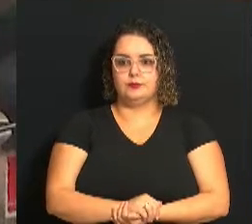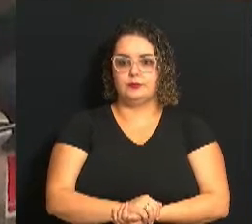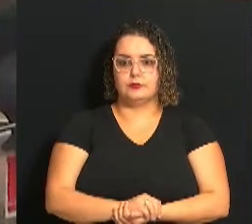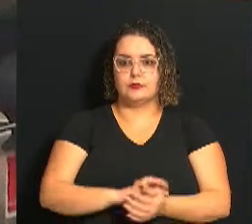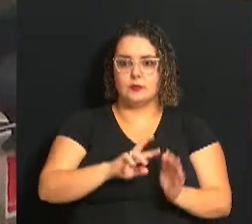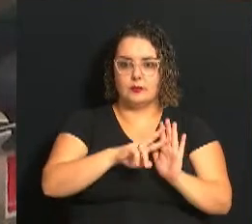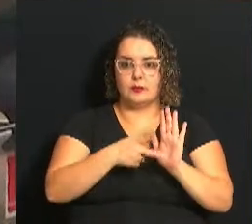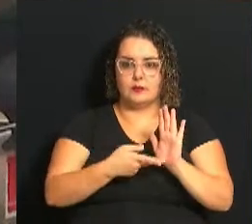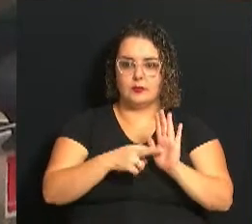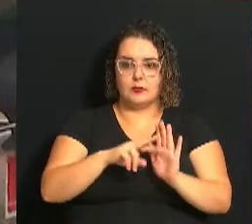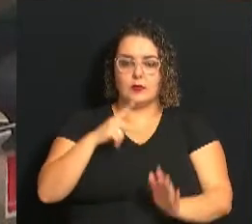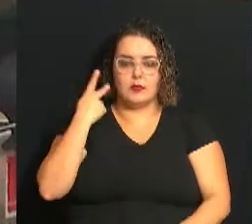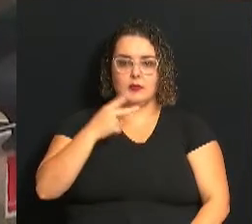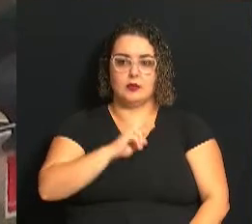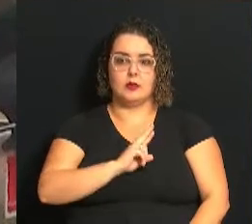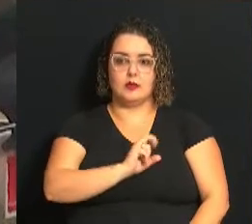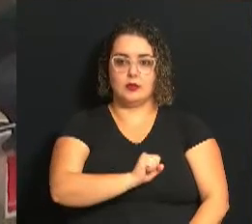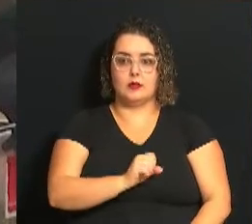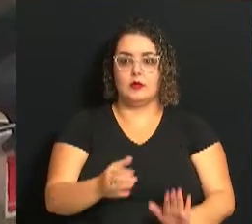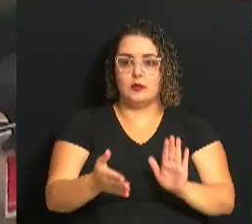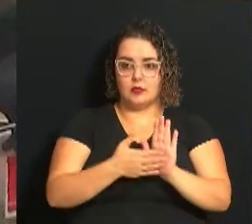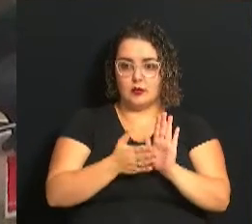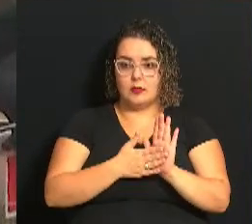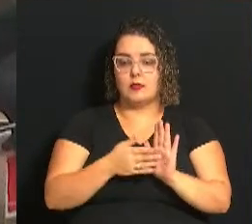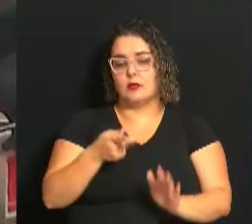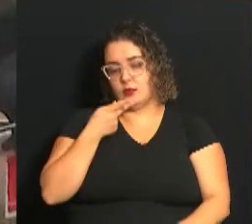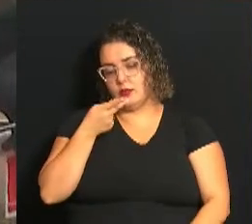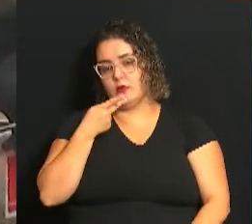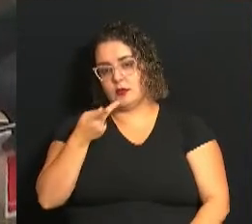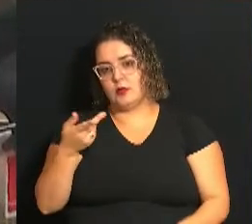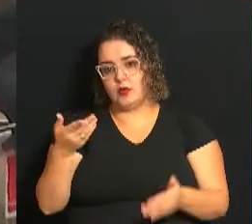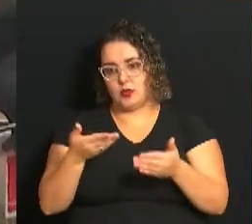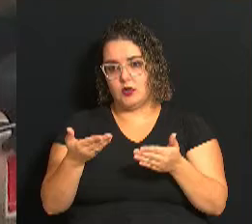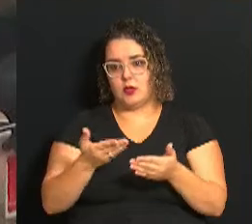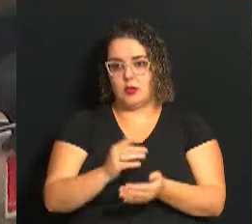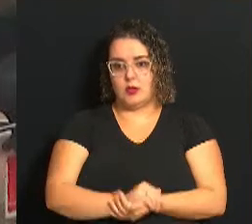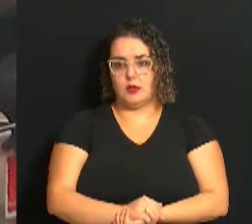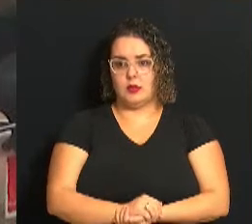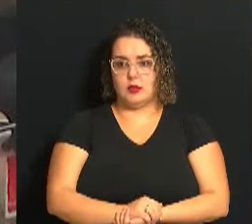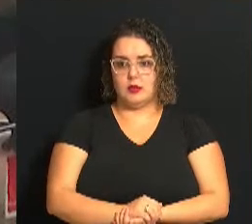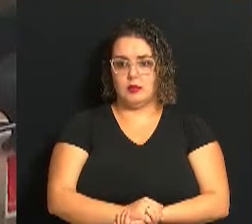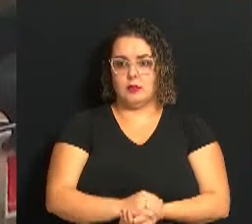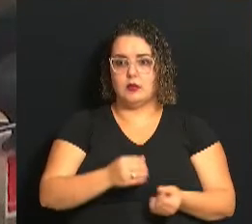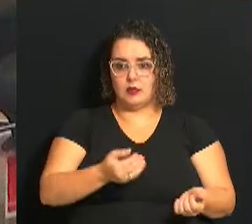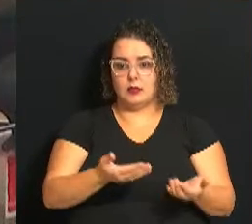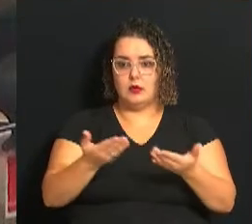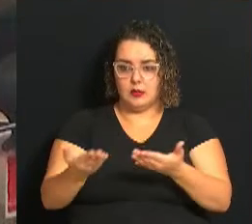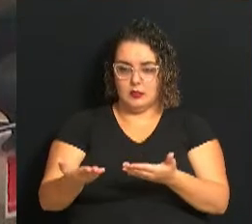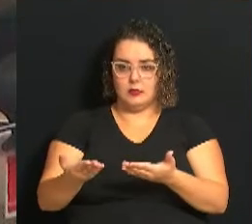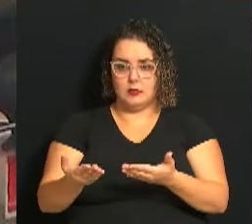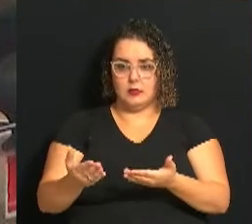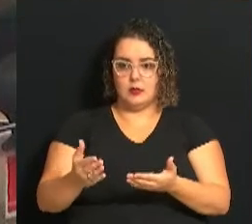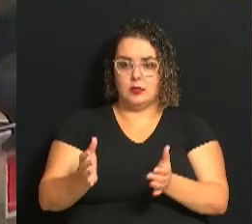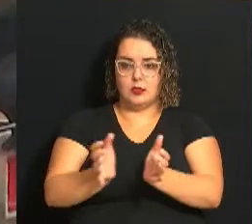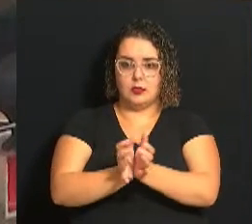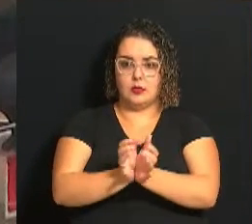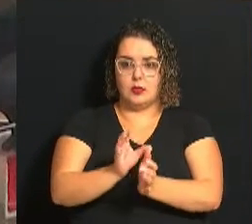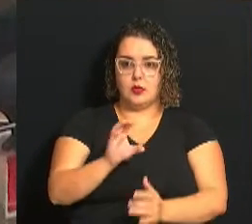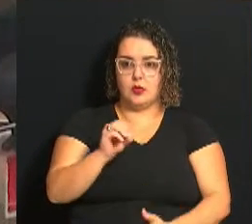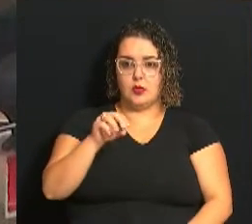Rossini. A proposta, né, que o senhor fez agora havia sido apresentada para a gente pelo CONGEAPA, e até